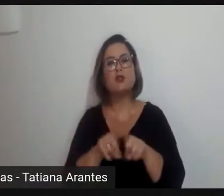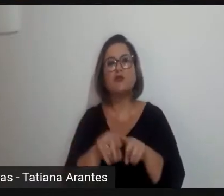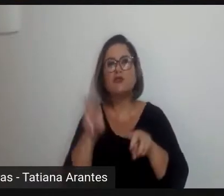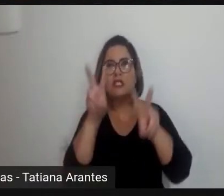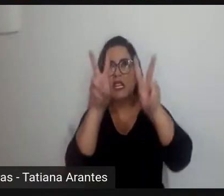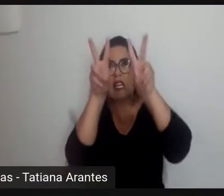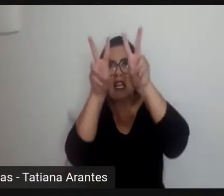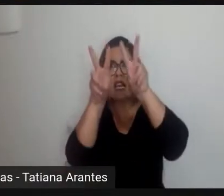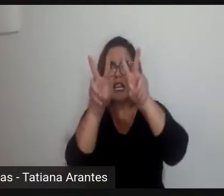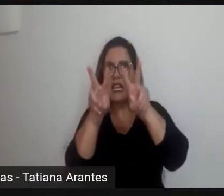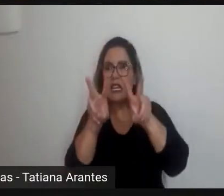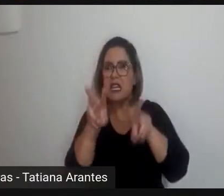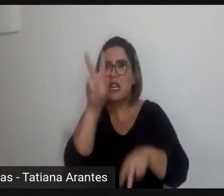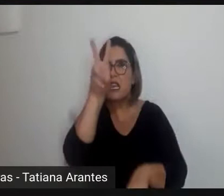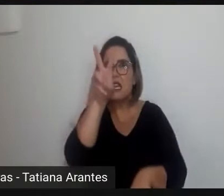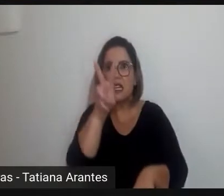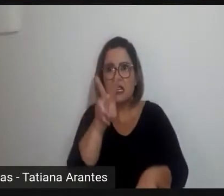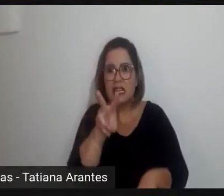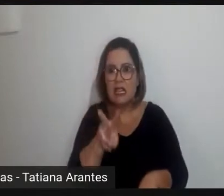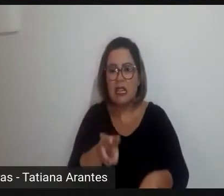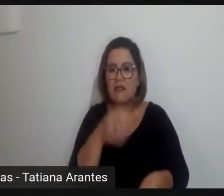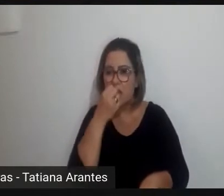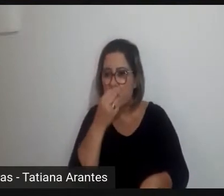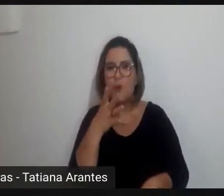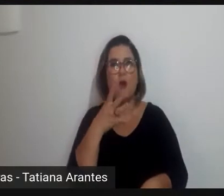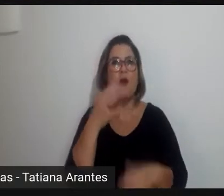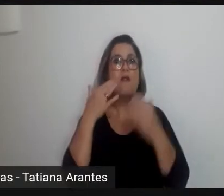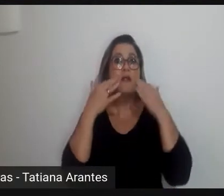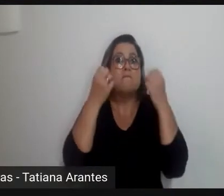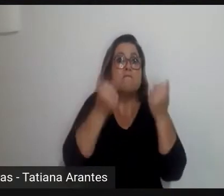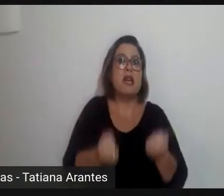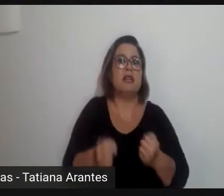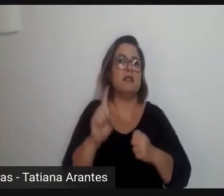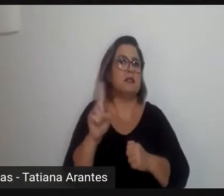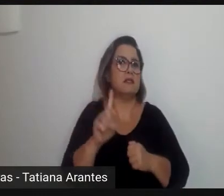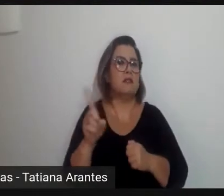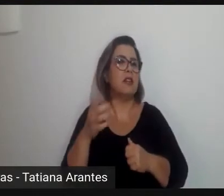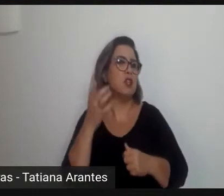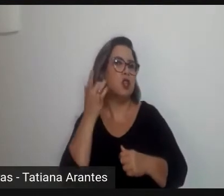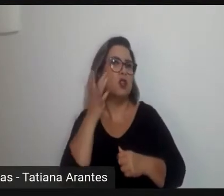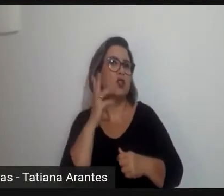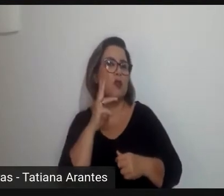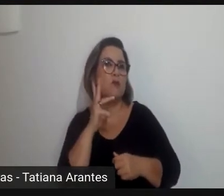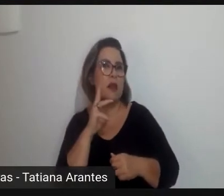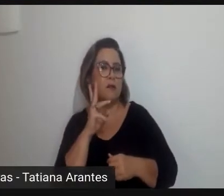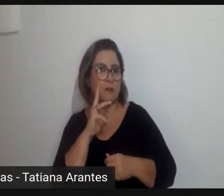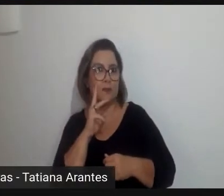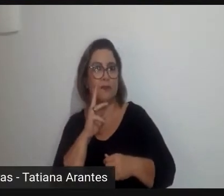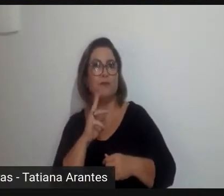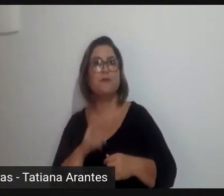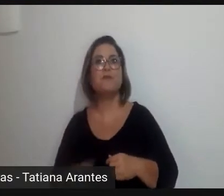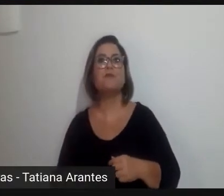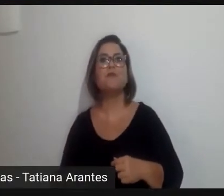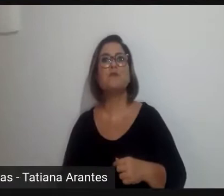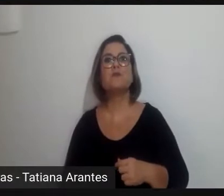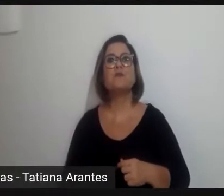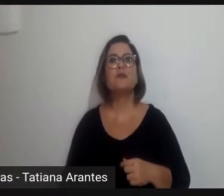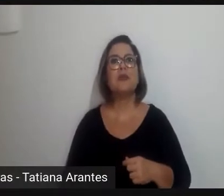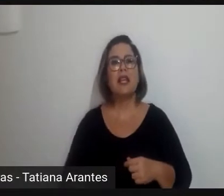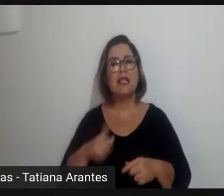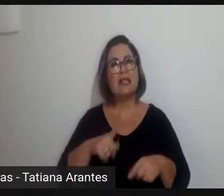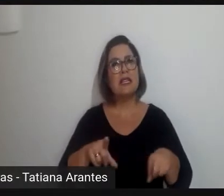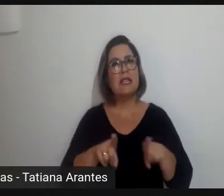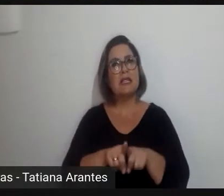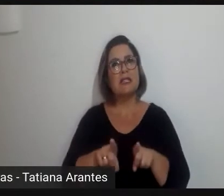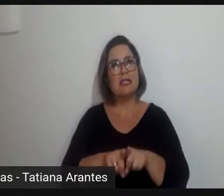né? Um bom sistema, né? E com relação ao posicionamento